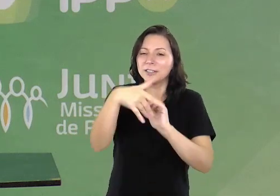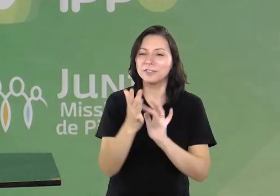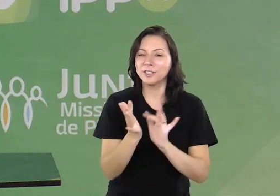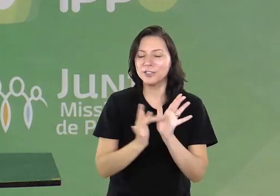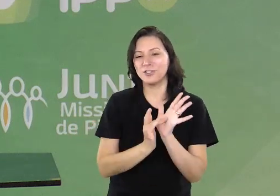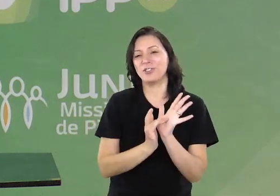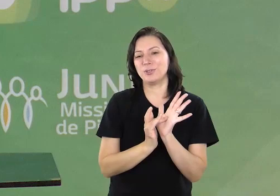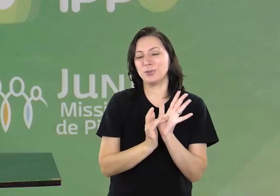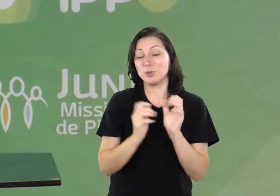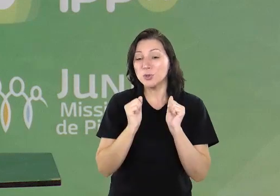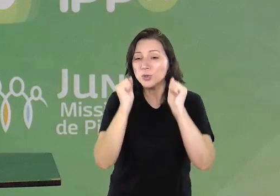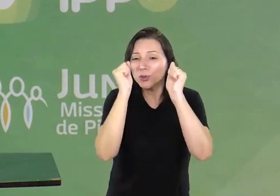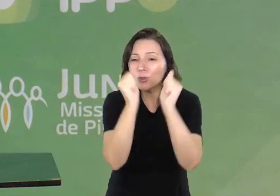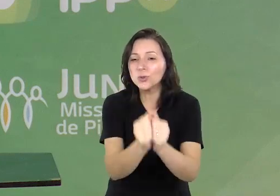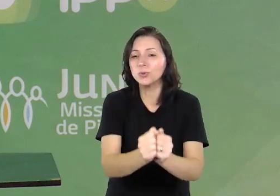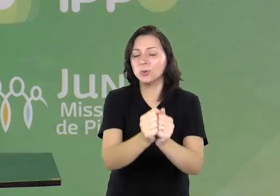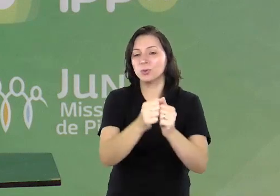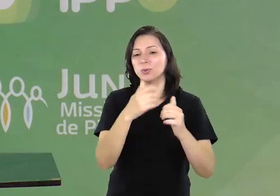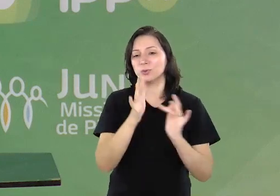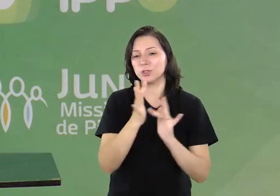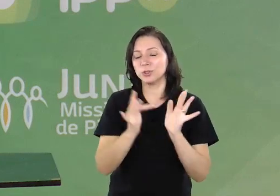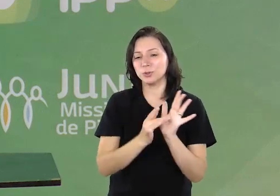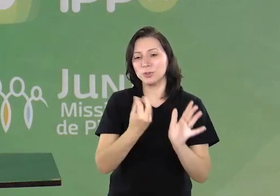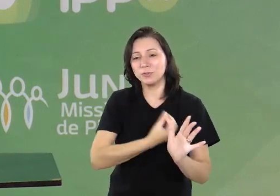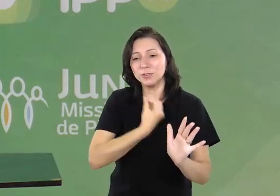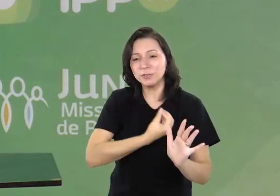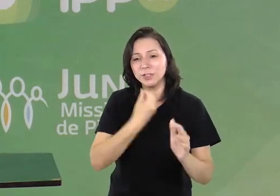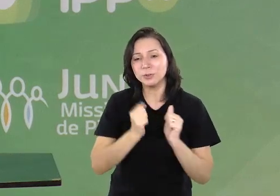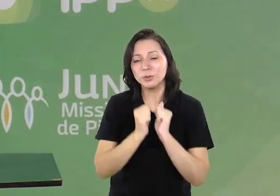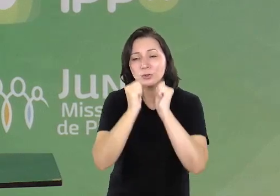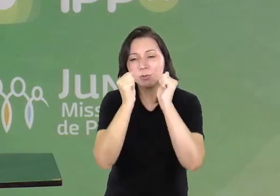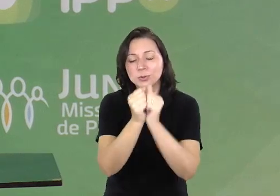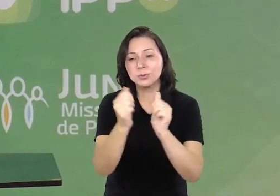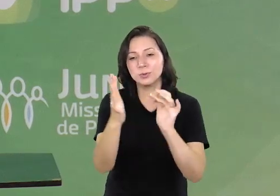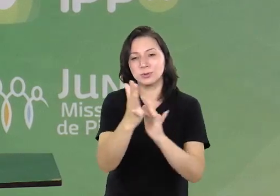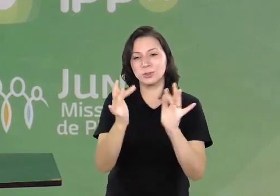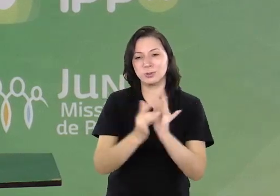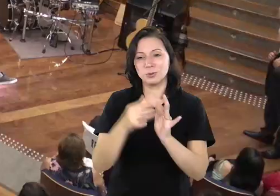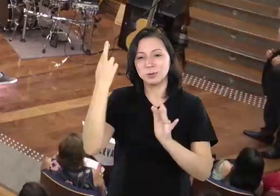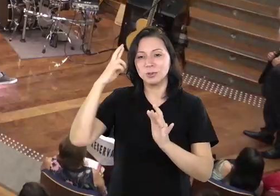da verdadeira felicidade e o Senhor nos abençoe